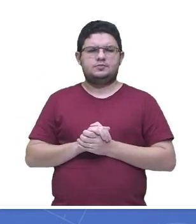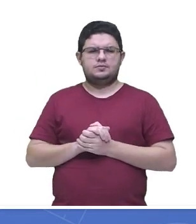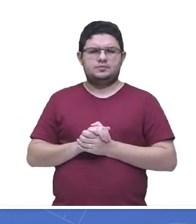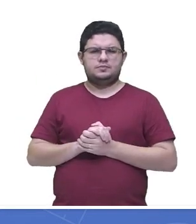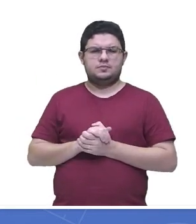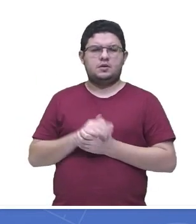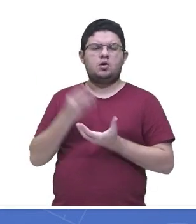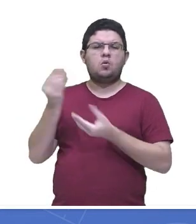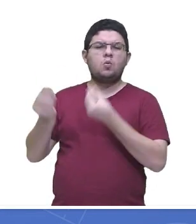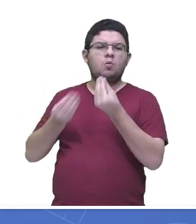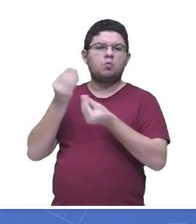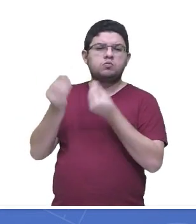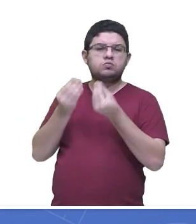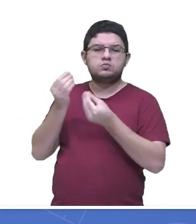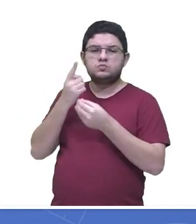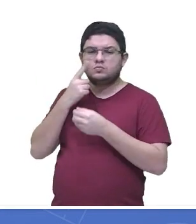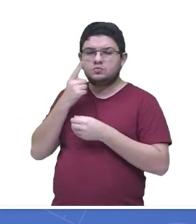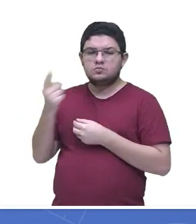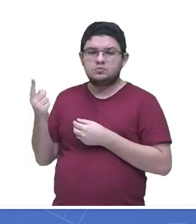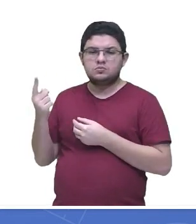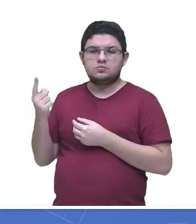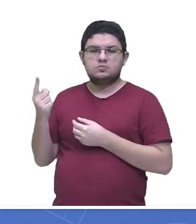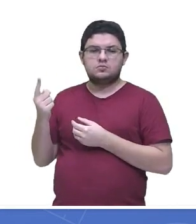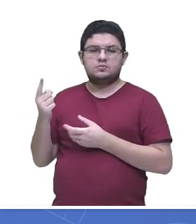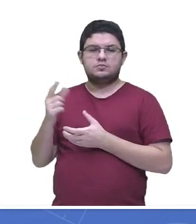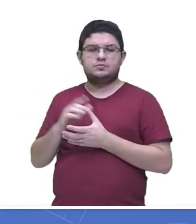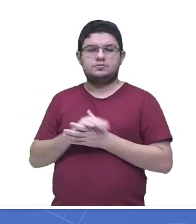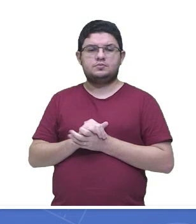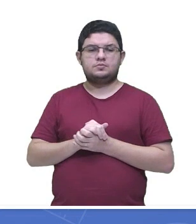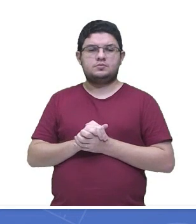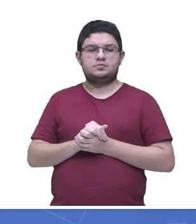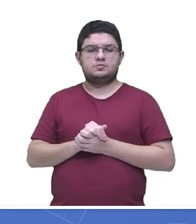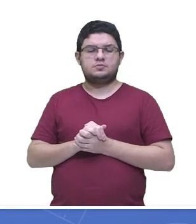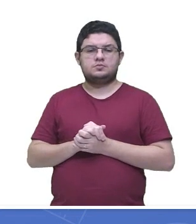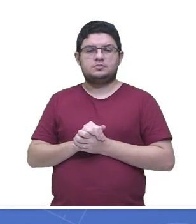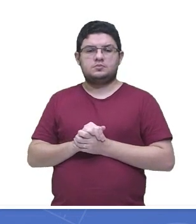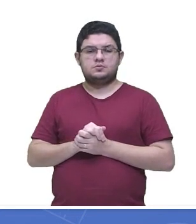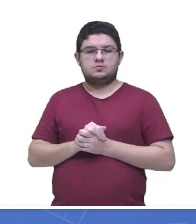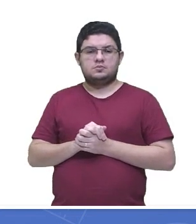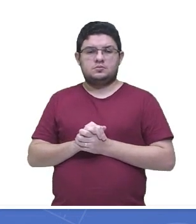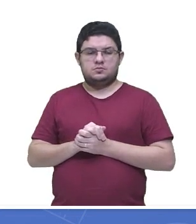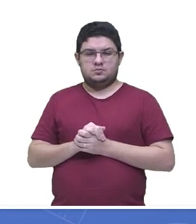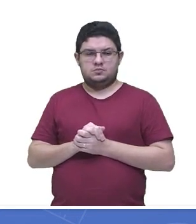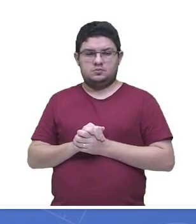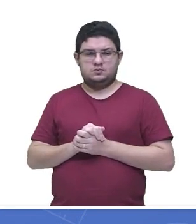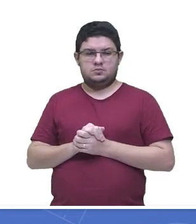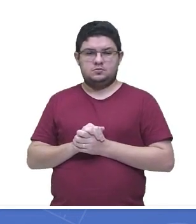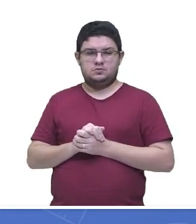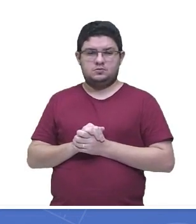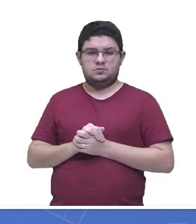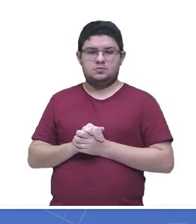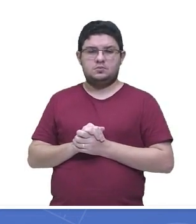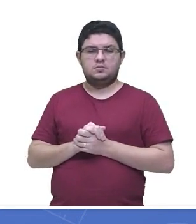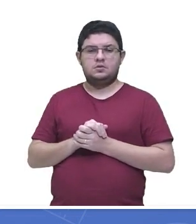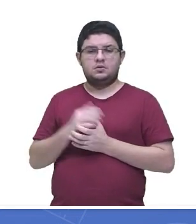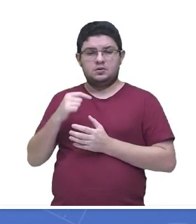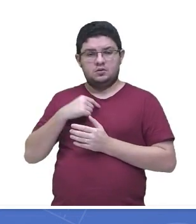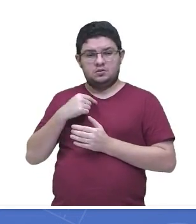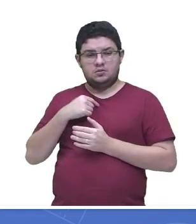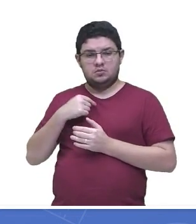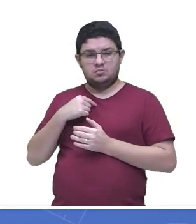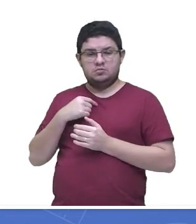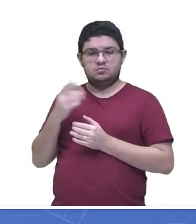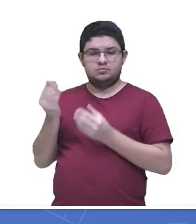que vai ficar esta oração na forma negativa. Vejam que eu acrescentei a